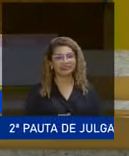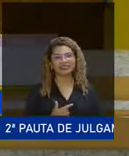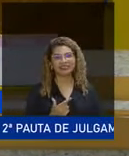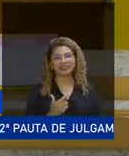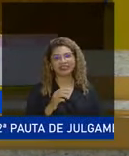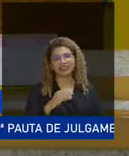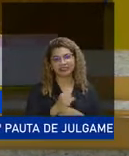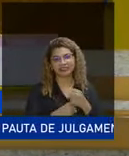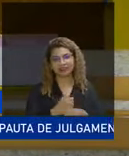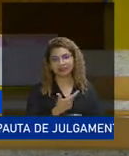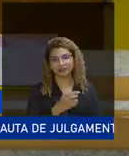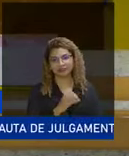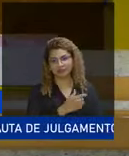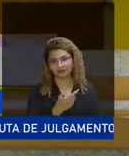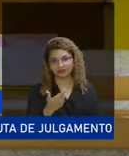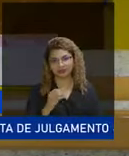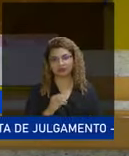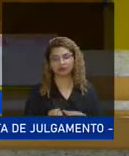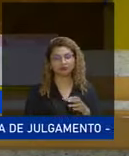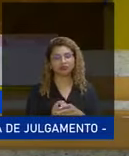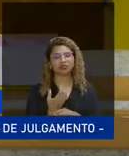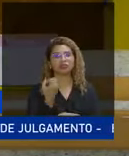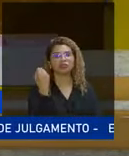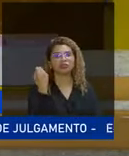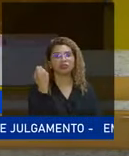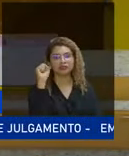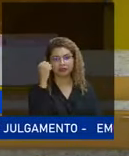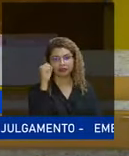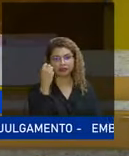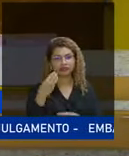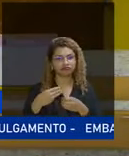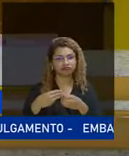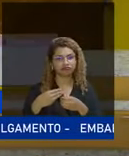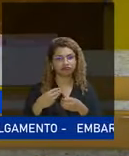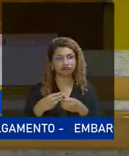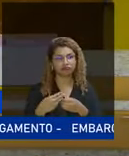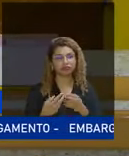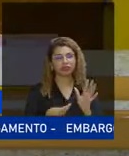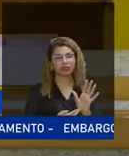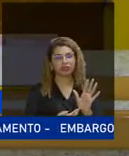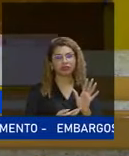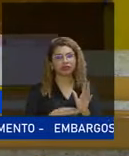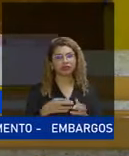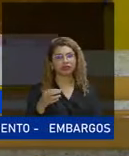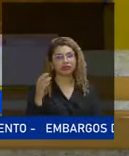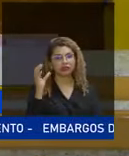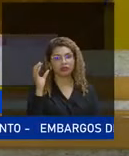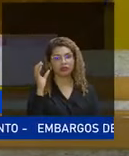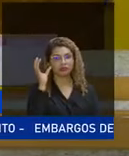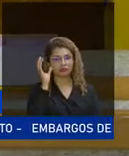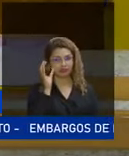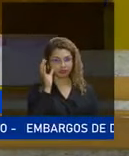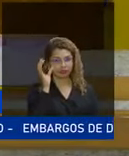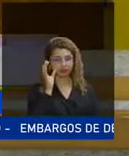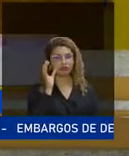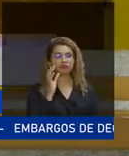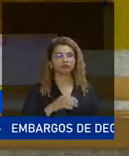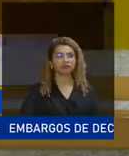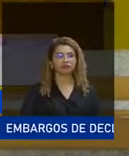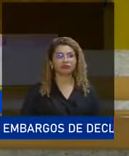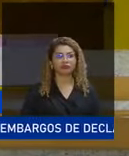601-652/2022. Na barra inferior, 17.3. 30 de nove de 2024. 83ª sessão judiciária